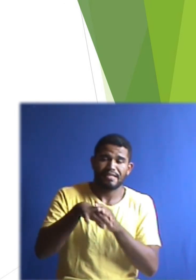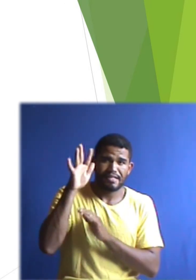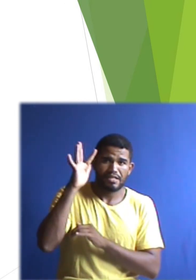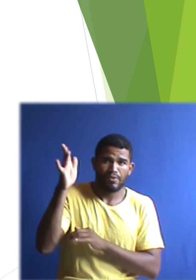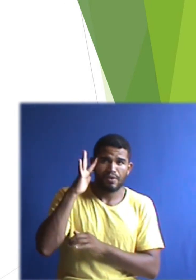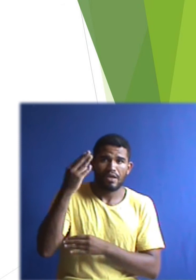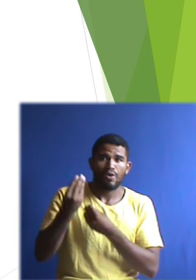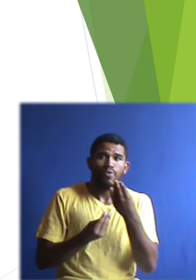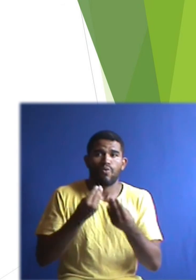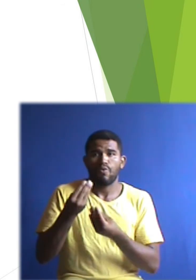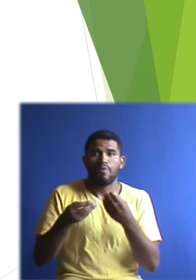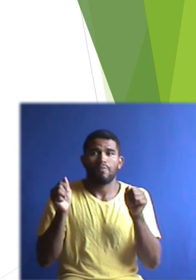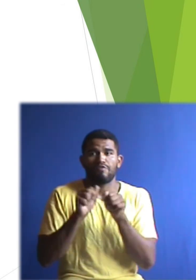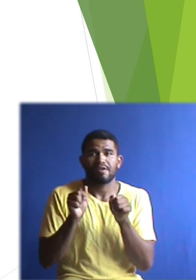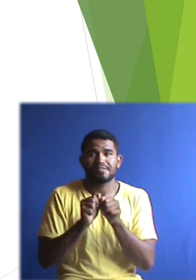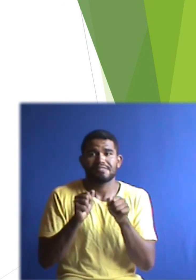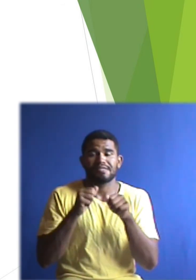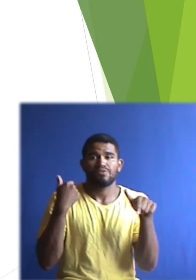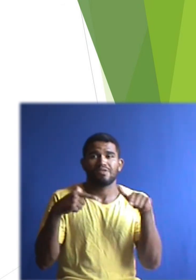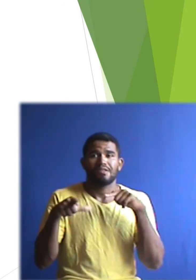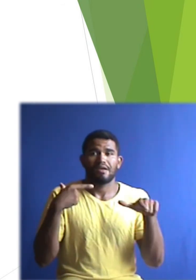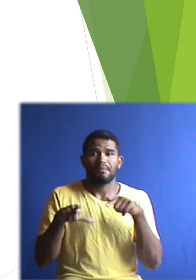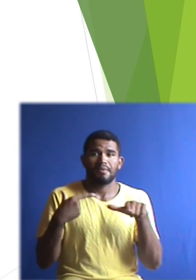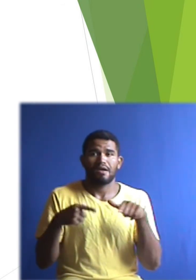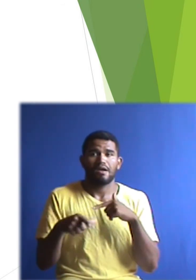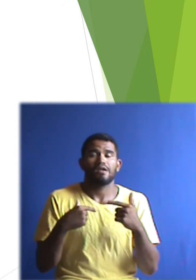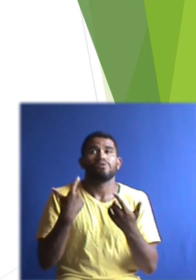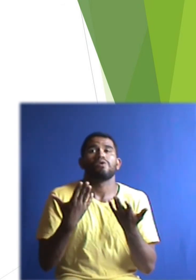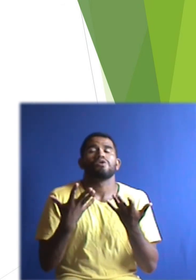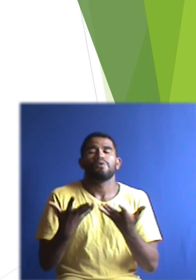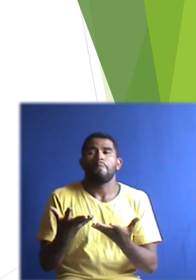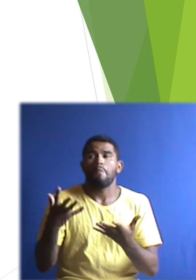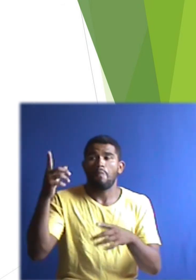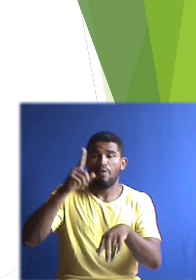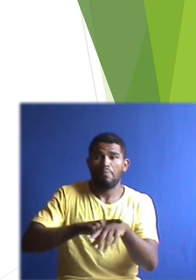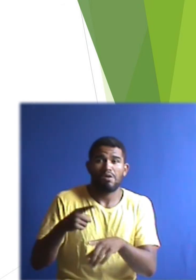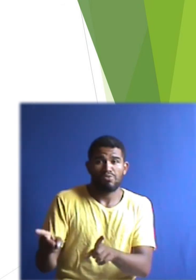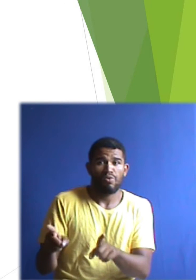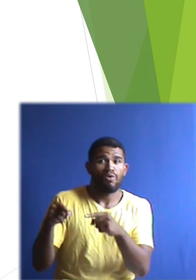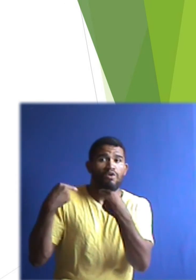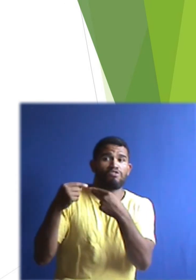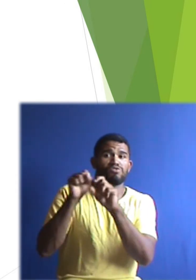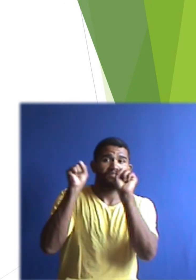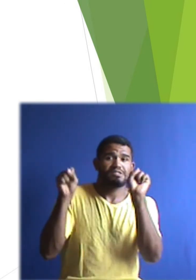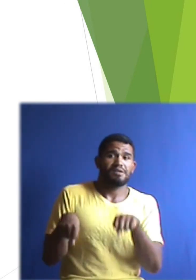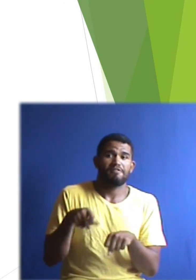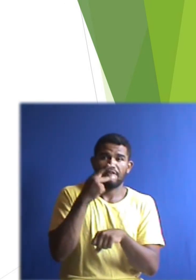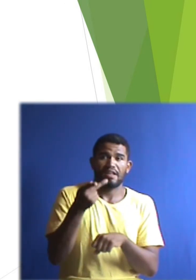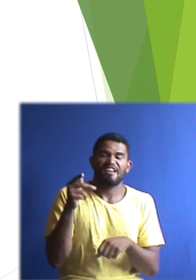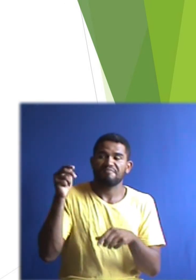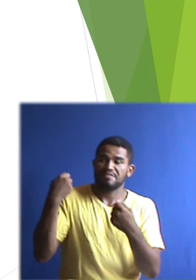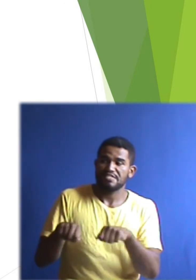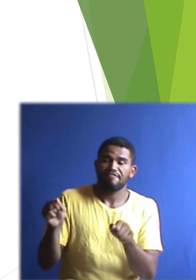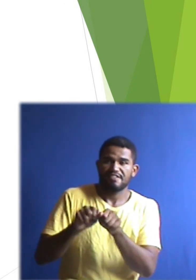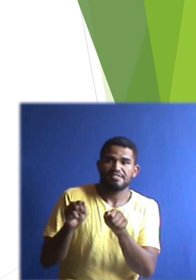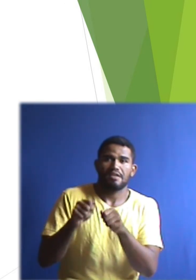como você está fazendo aquele trabalho. Para que no momento do confronto do sistema de ensino dizer para você, você agora tem que fazer dessa